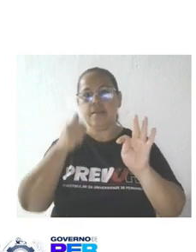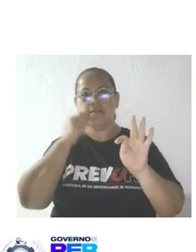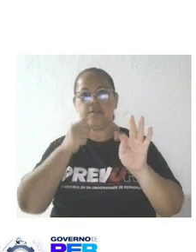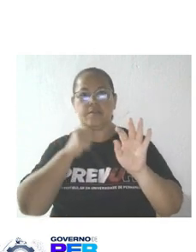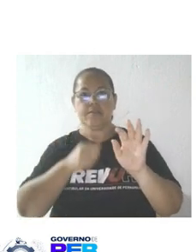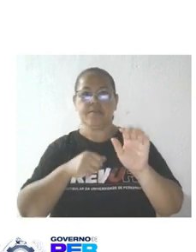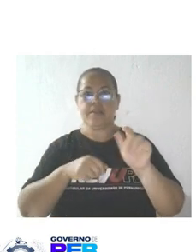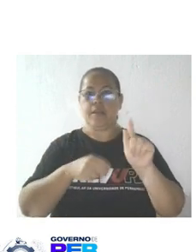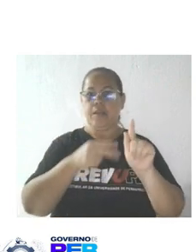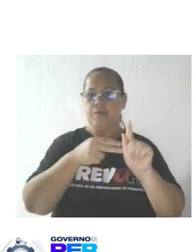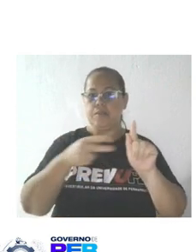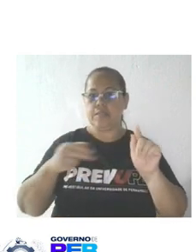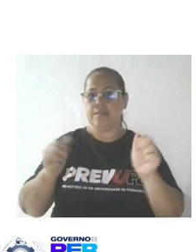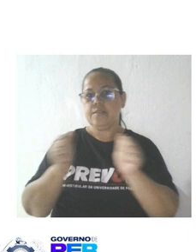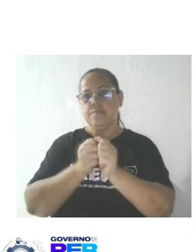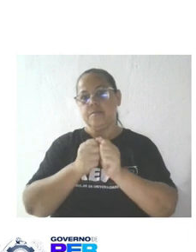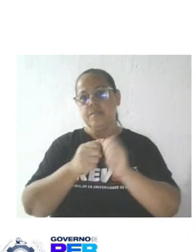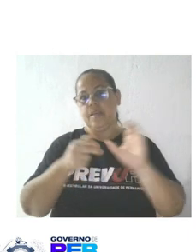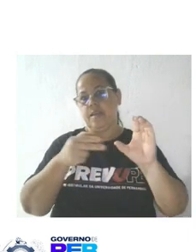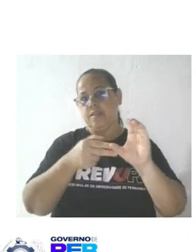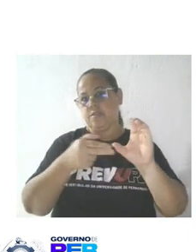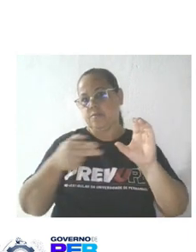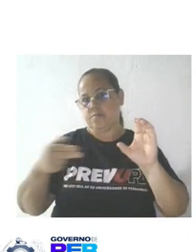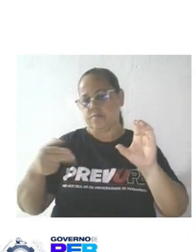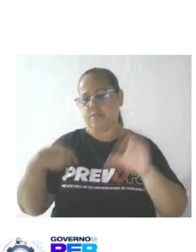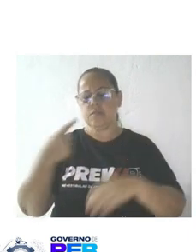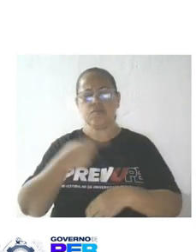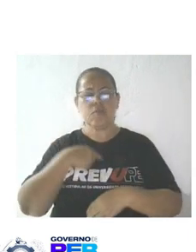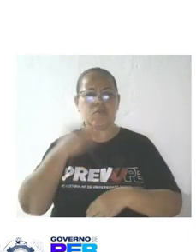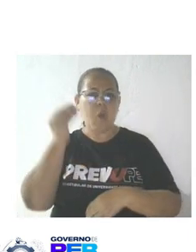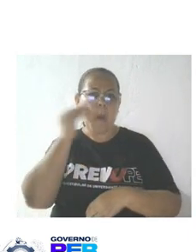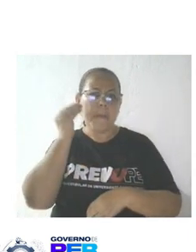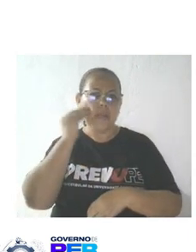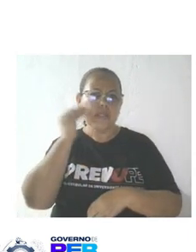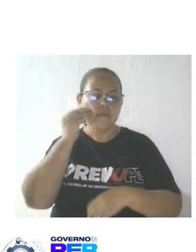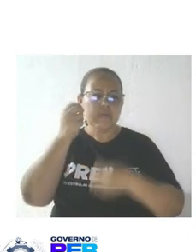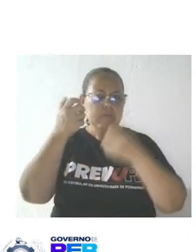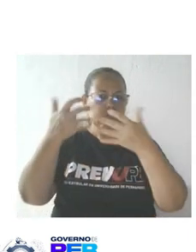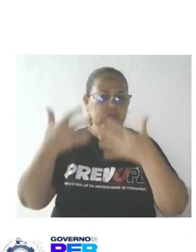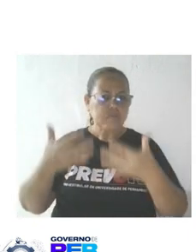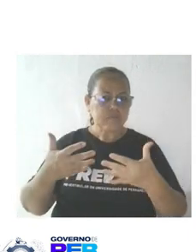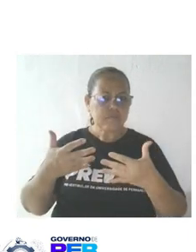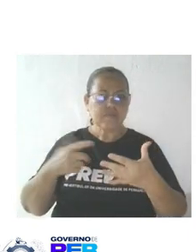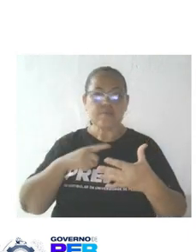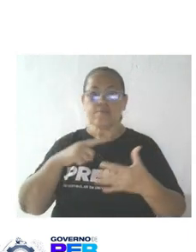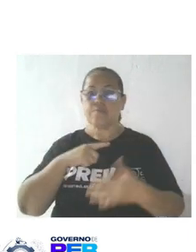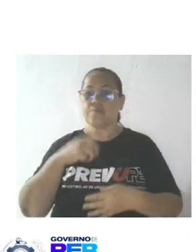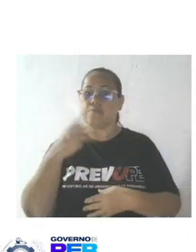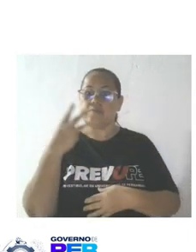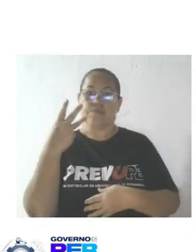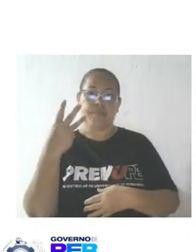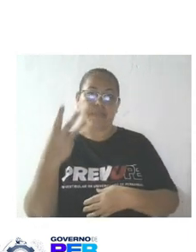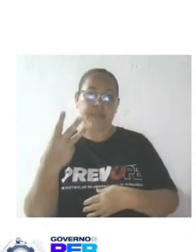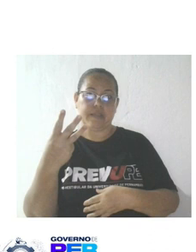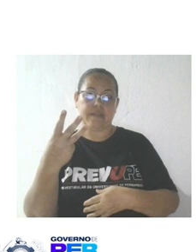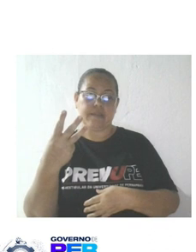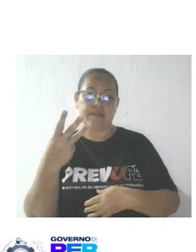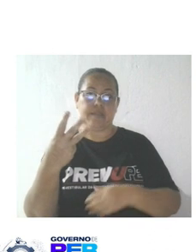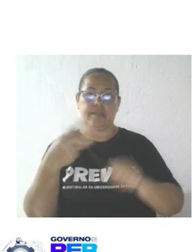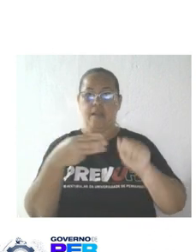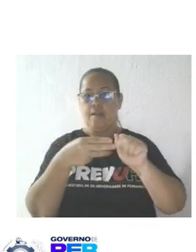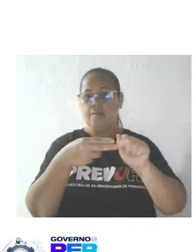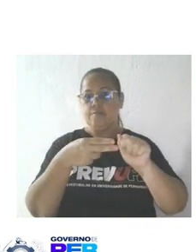sempre se liga a citosina. Quando a gente observa aqui, pessoal, nota, eu tenho essas três adeninas aqui